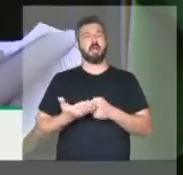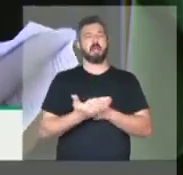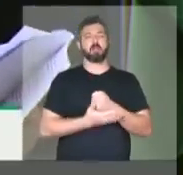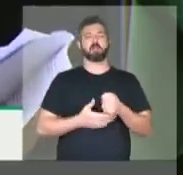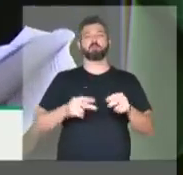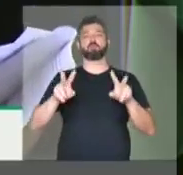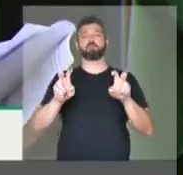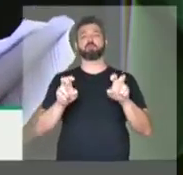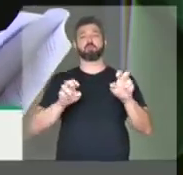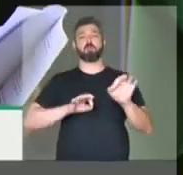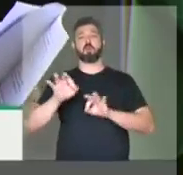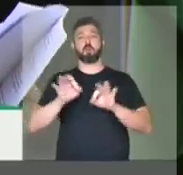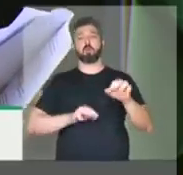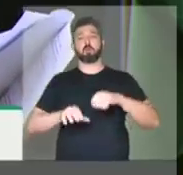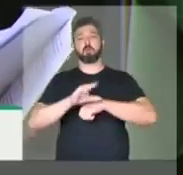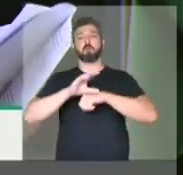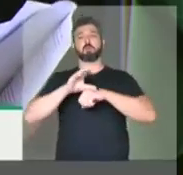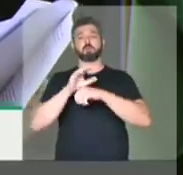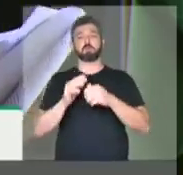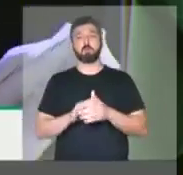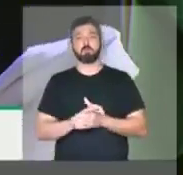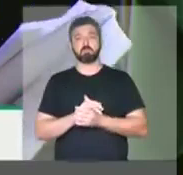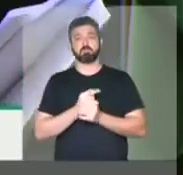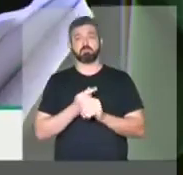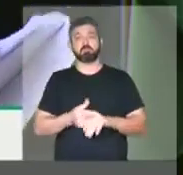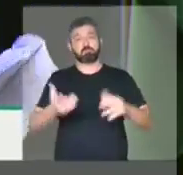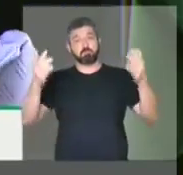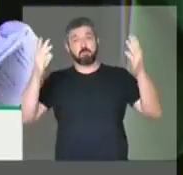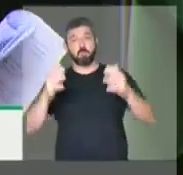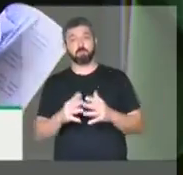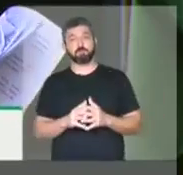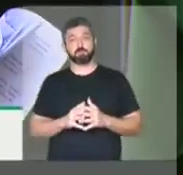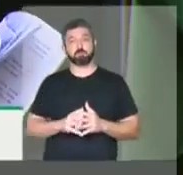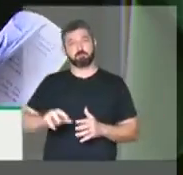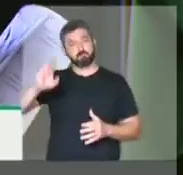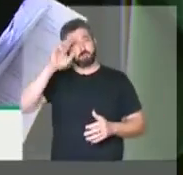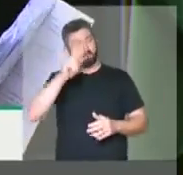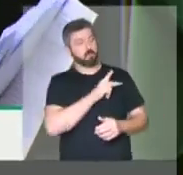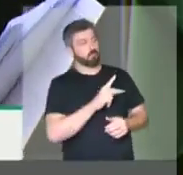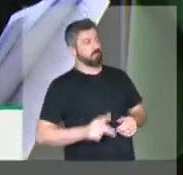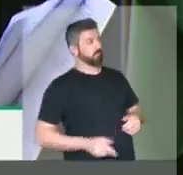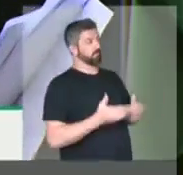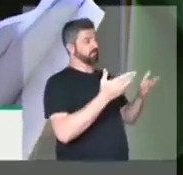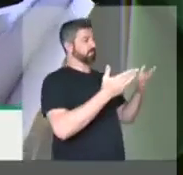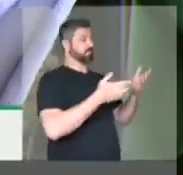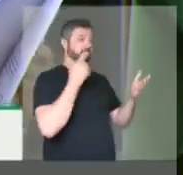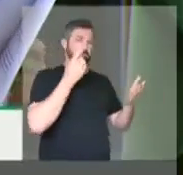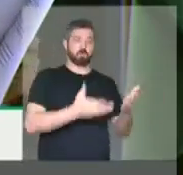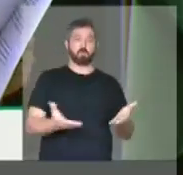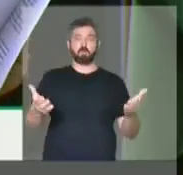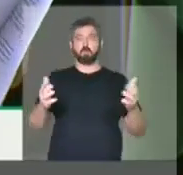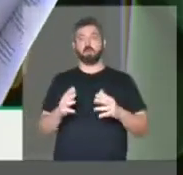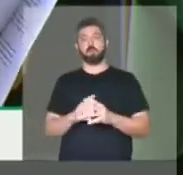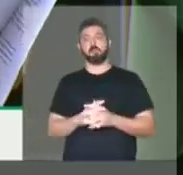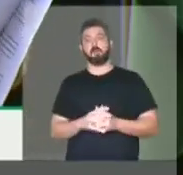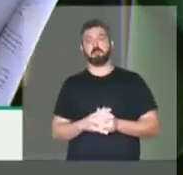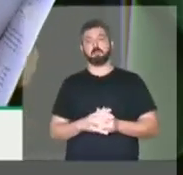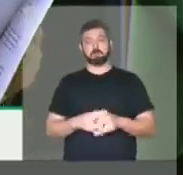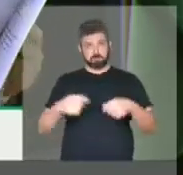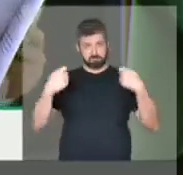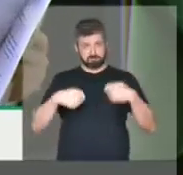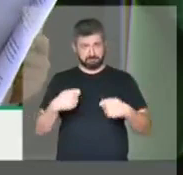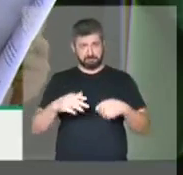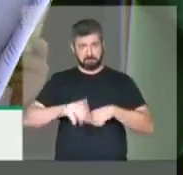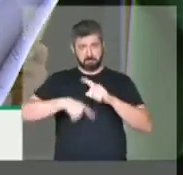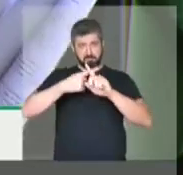sobre a ordem política e constitucional. Assim, senhora presidente, senhoras deputadas, senhores deputados, não é